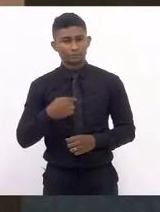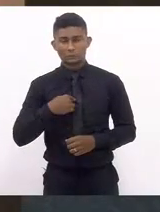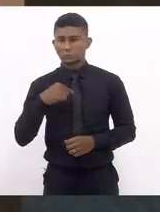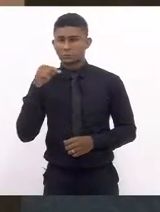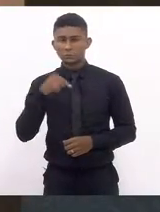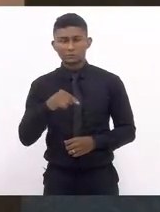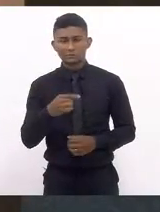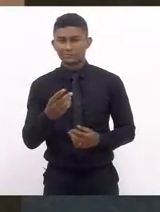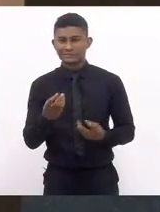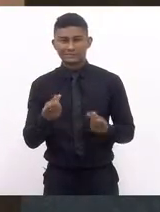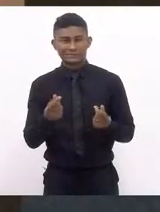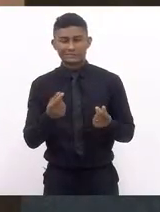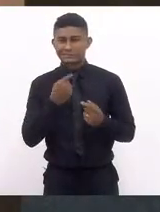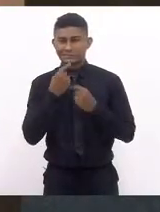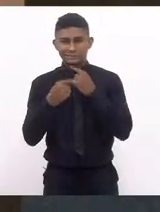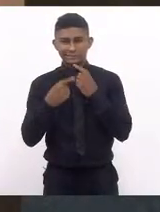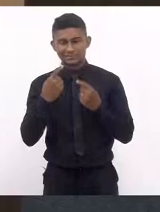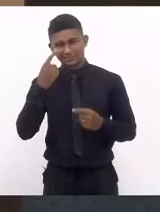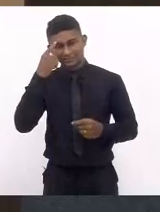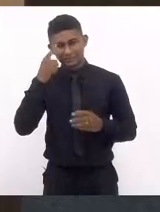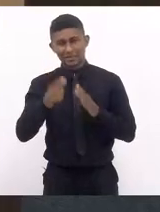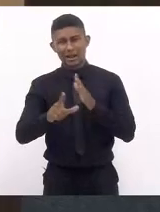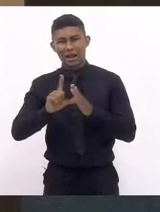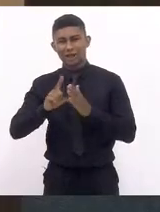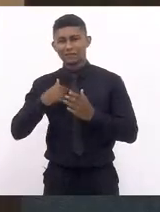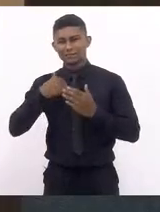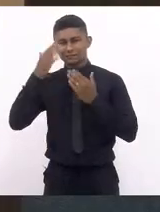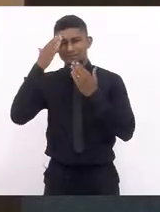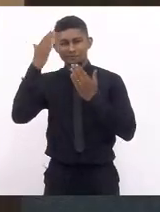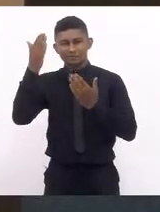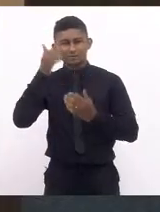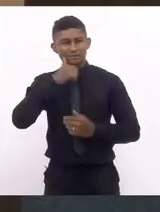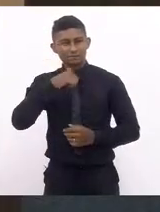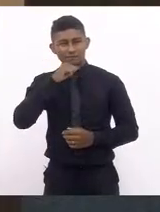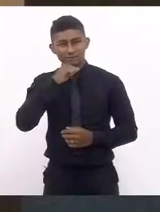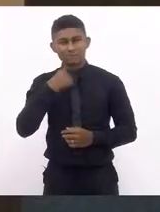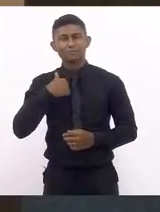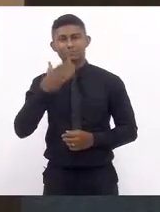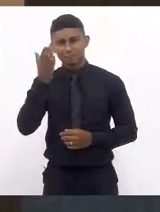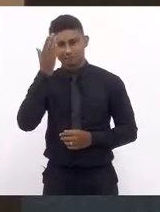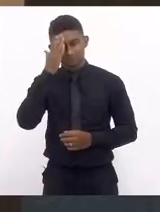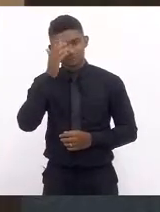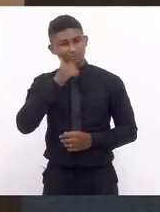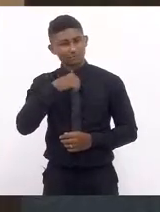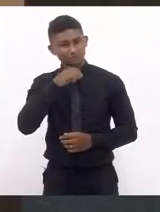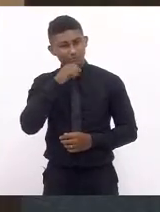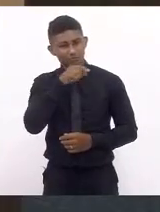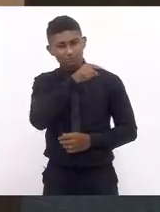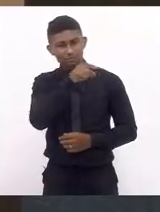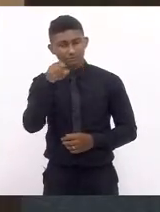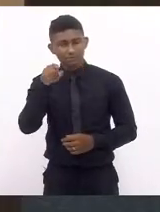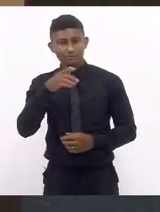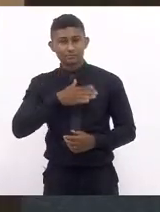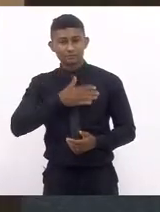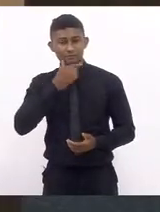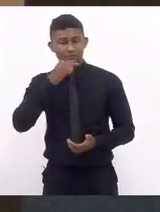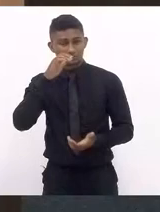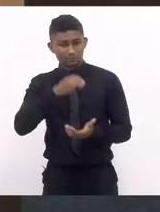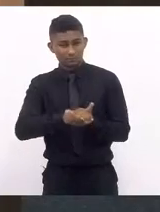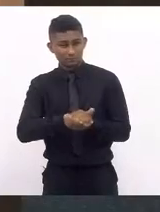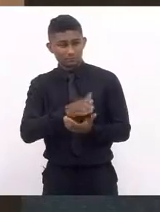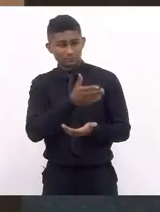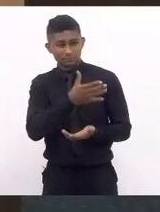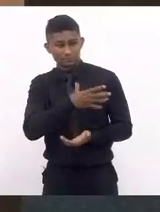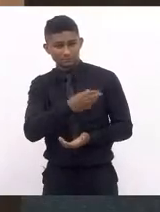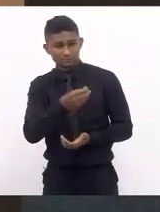da outra outro dia eu fiz um agradecimento aqui a minha mãe plenário e eu sei que ela tá me assistindo em casa com meu esposo com a minhas filhas